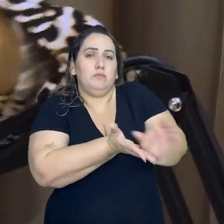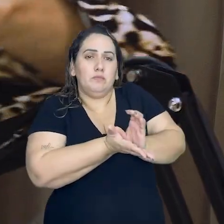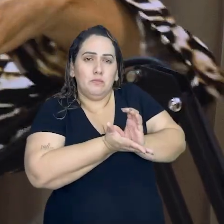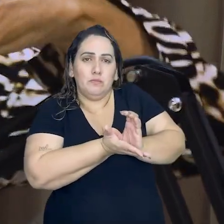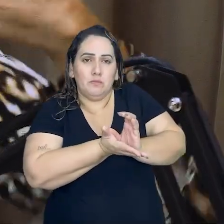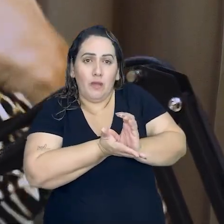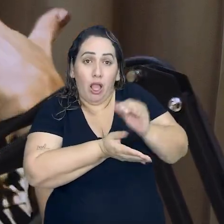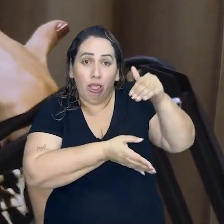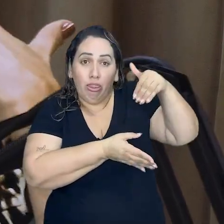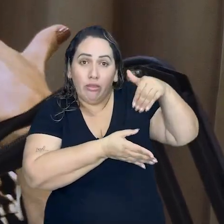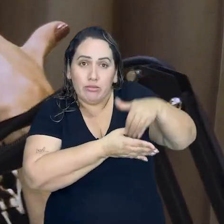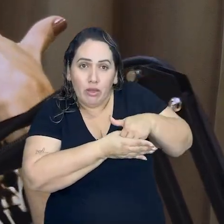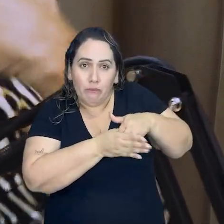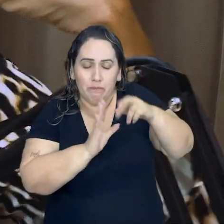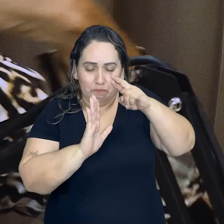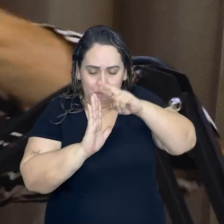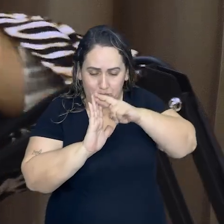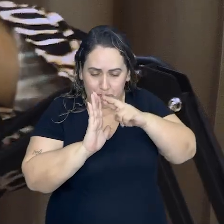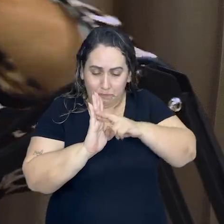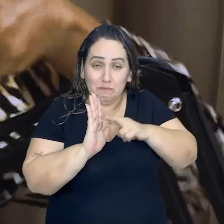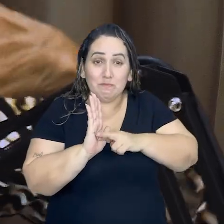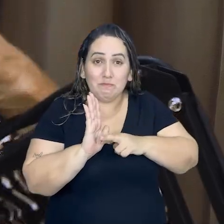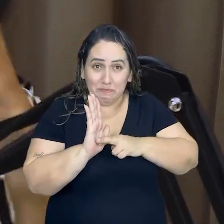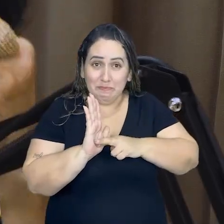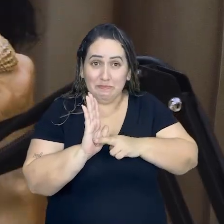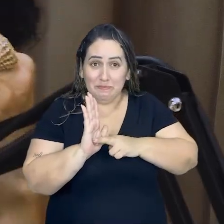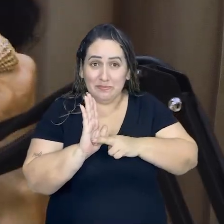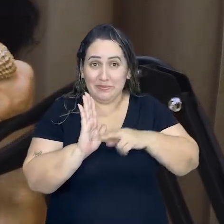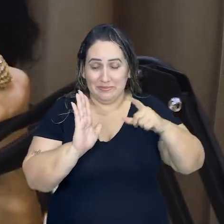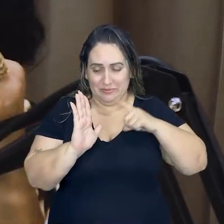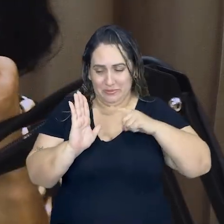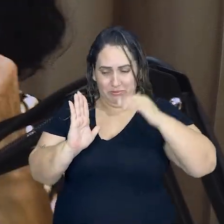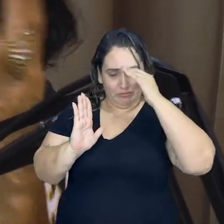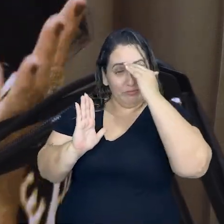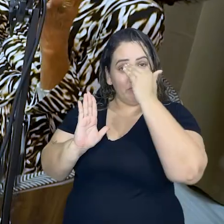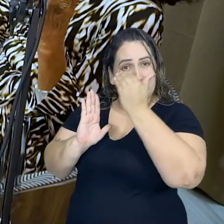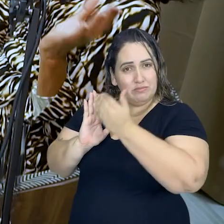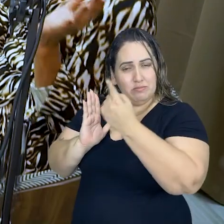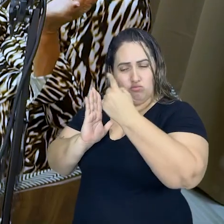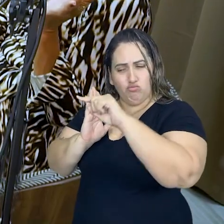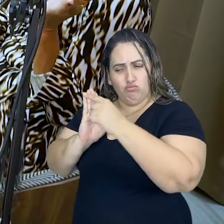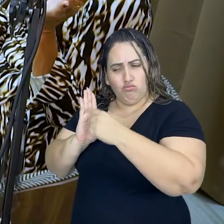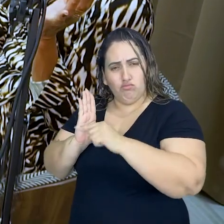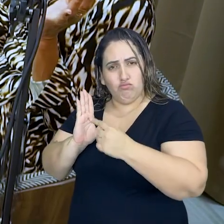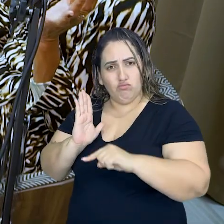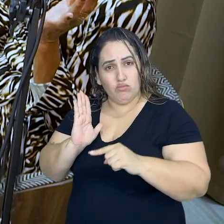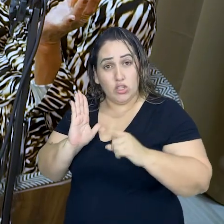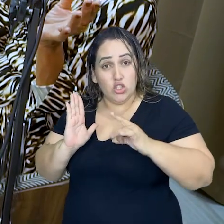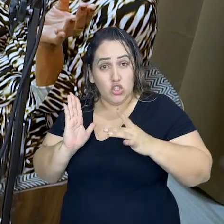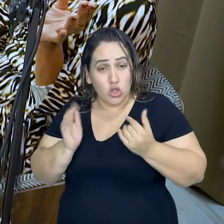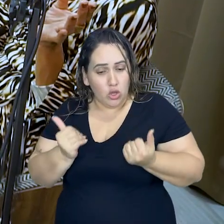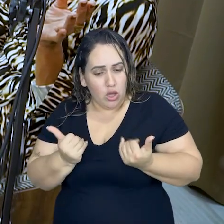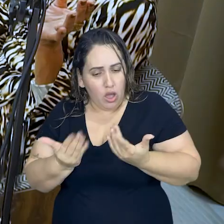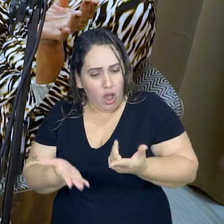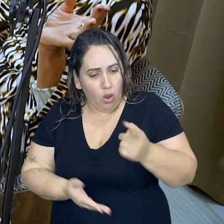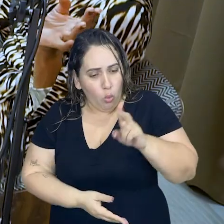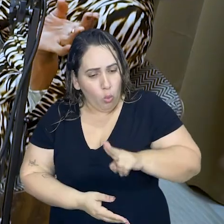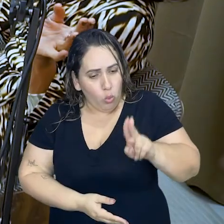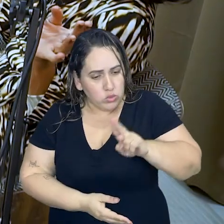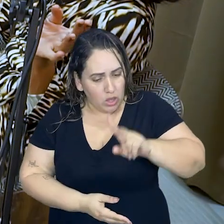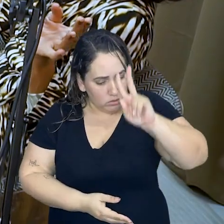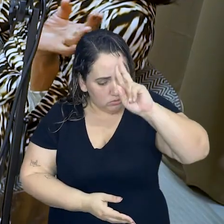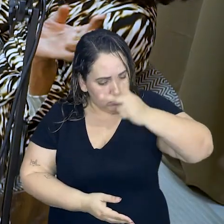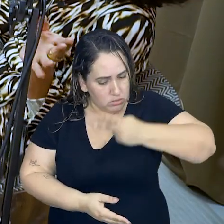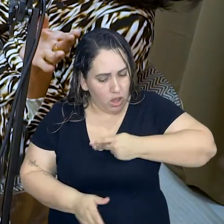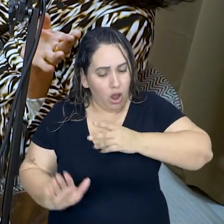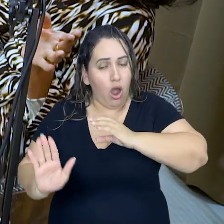pode distribuir, você que ganhou, pode distribuir para outras candidaturas. Aí pode. Certo? E a escolha não fica com a